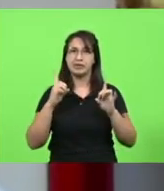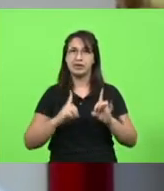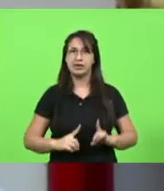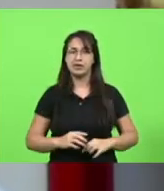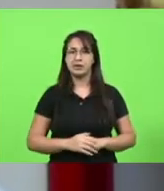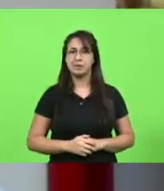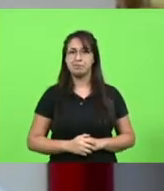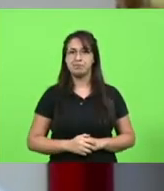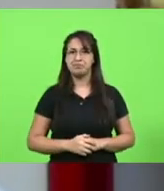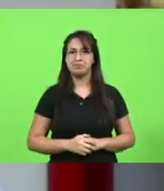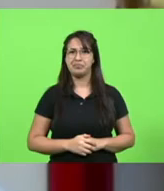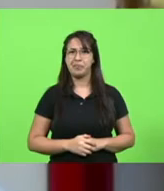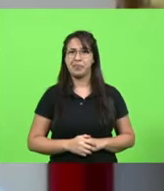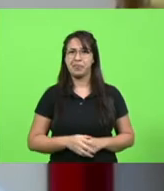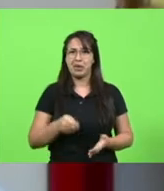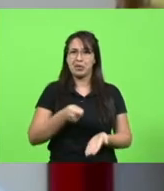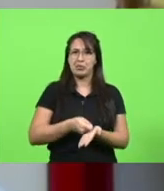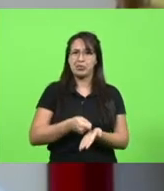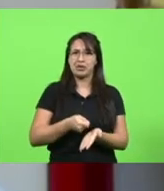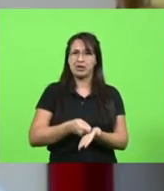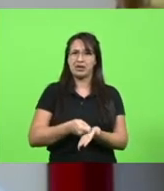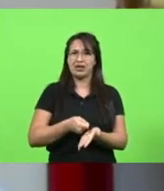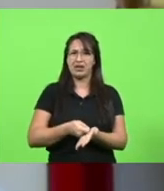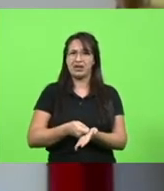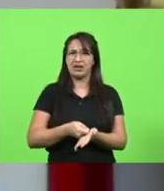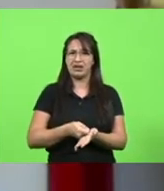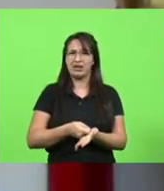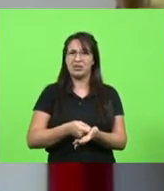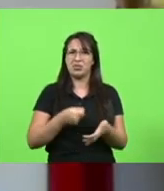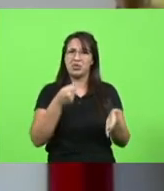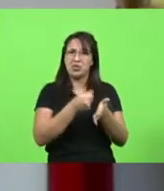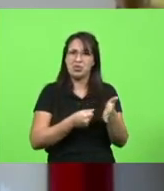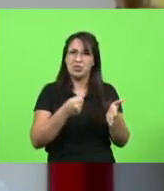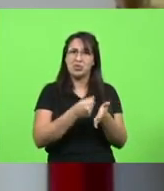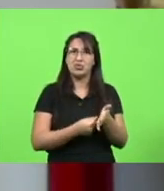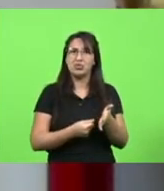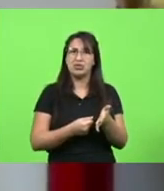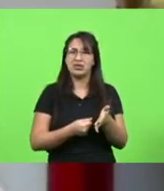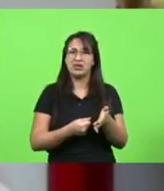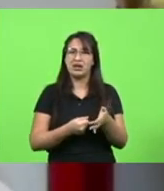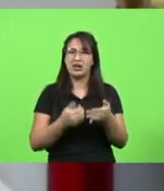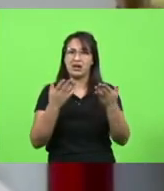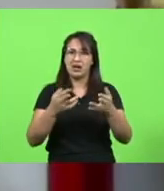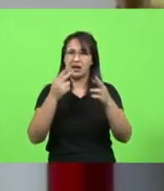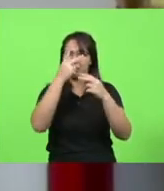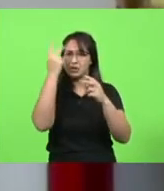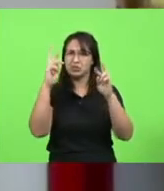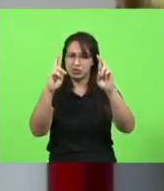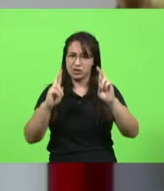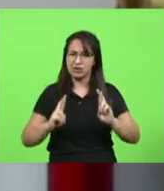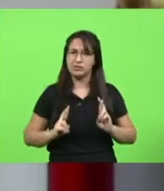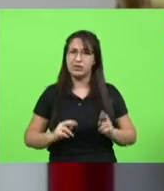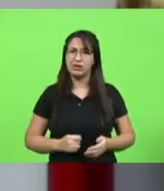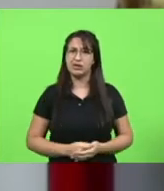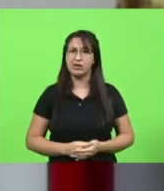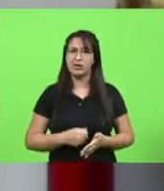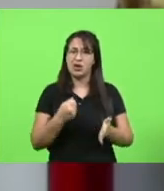lutar por uma dose de respeito. Obrigado a lutar por uma vacina.